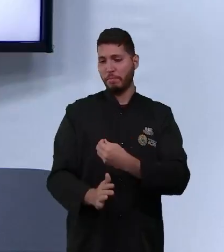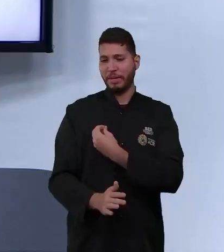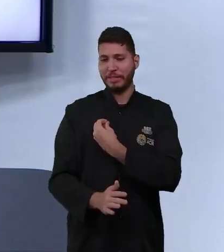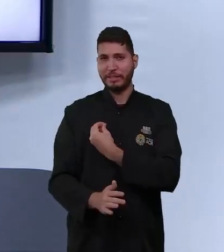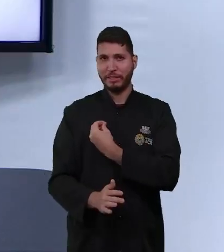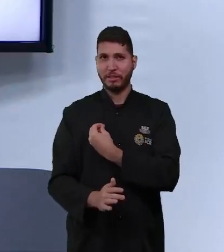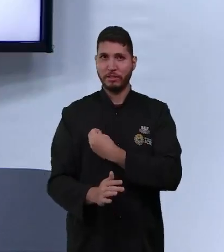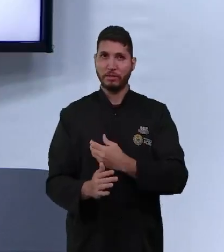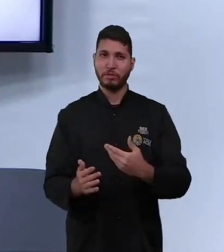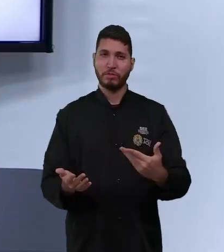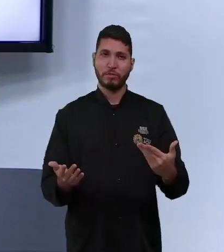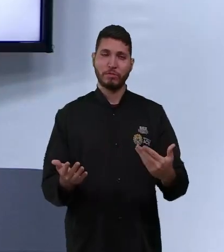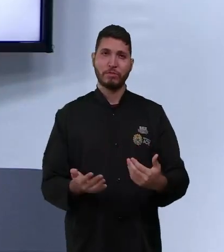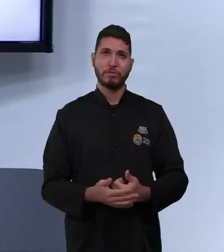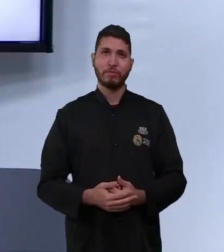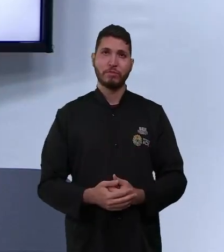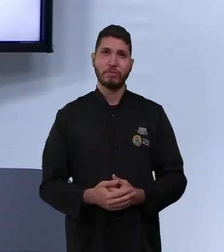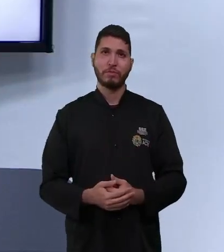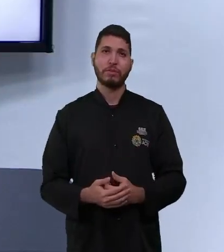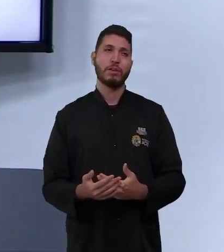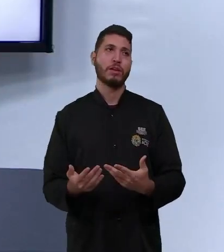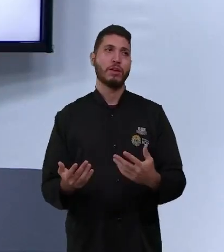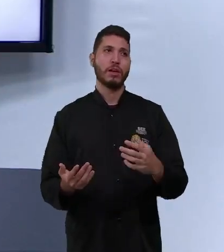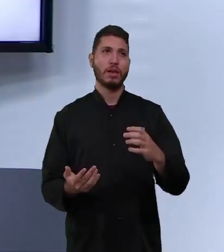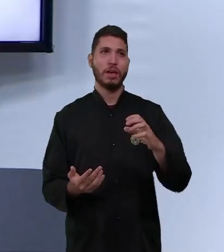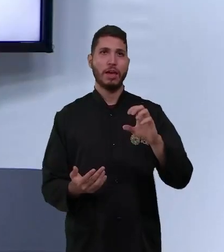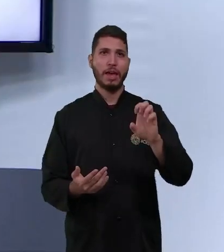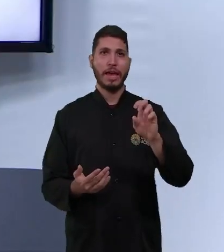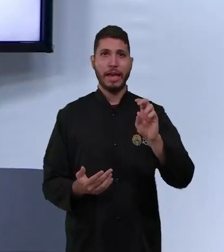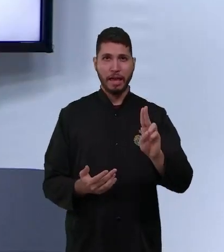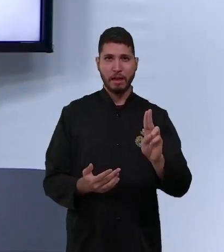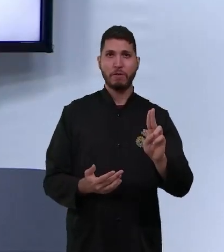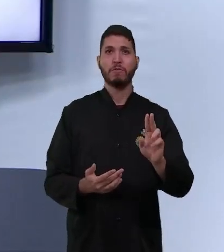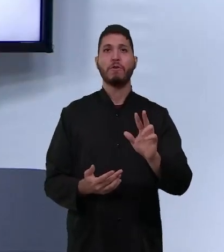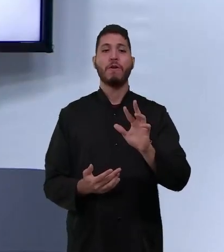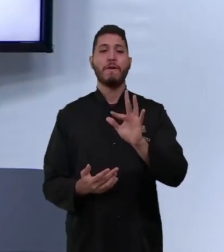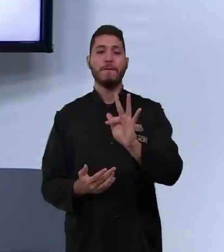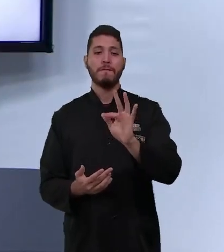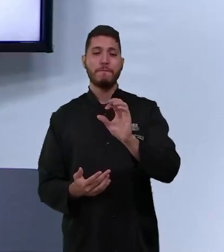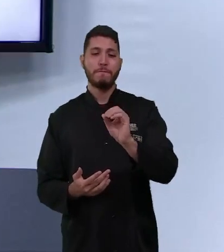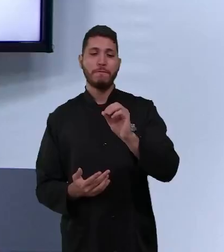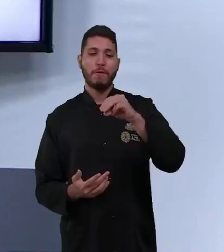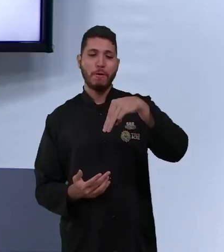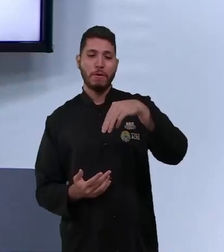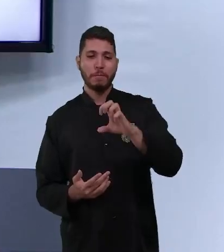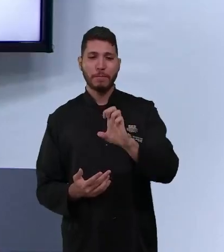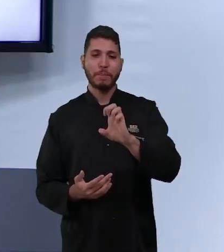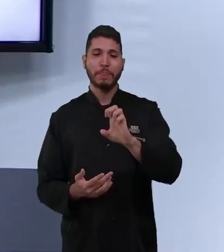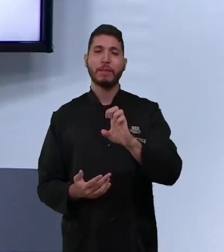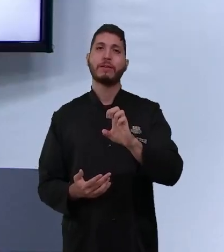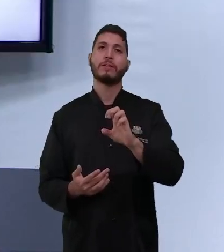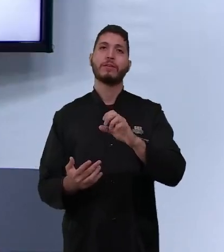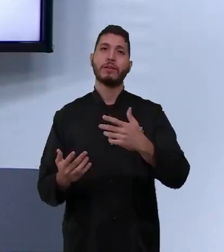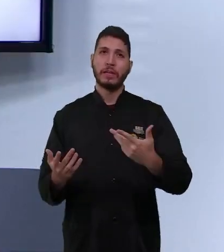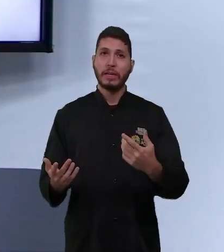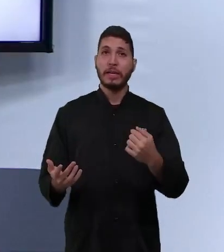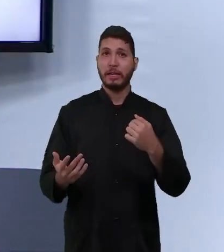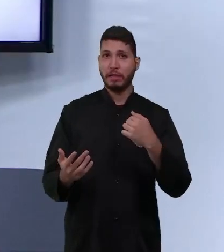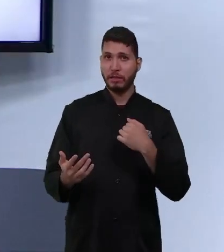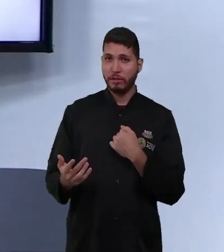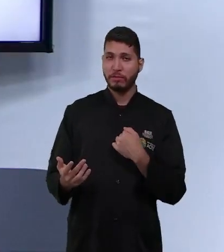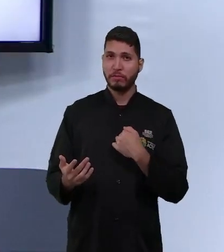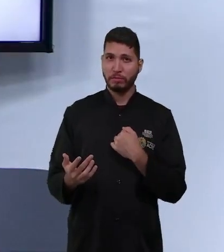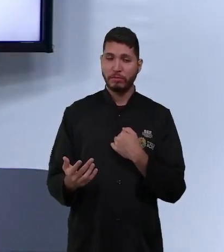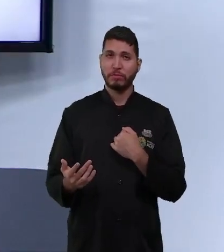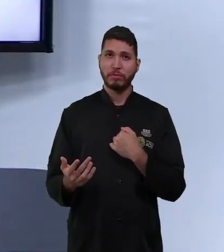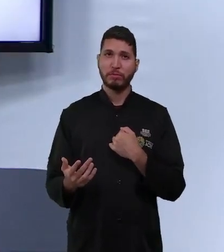Um estado, eu estou com fome. O estado que eu estou nesse momento, eu me encontro com fome.